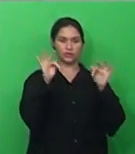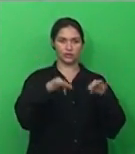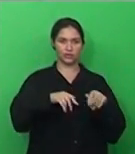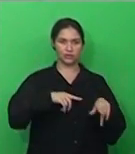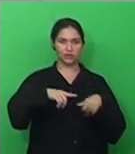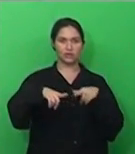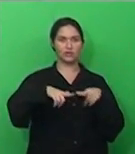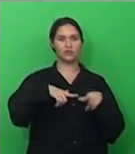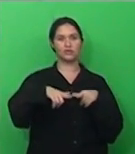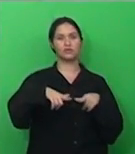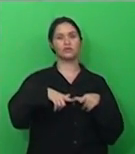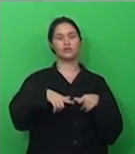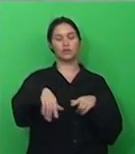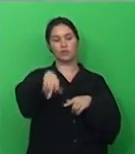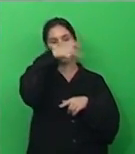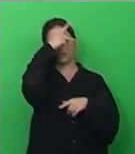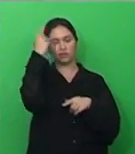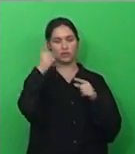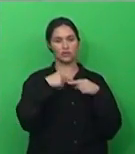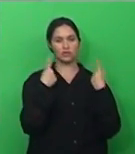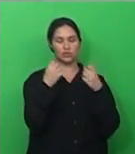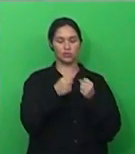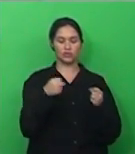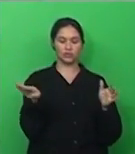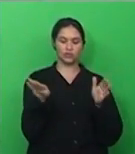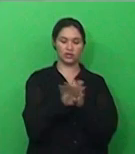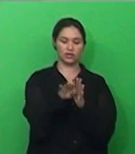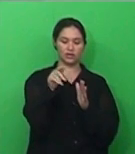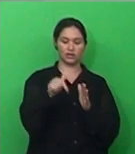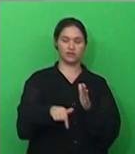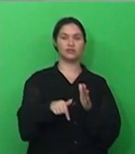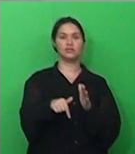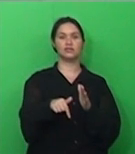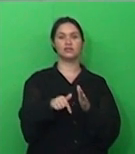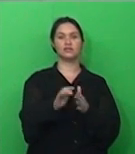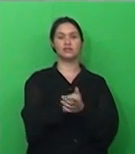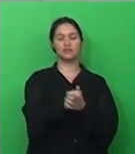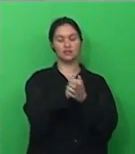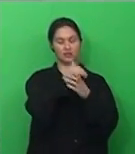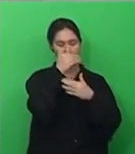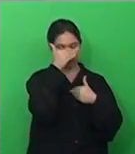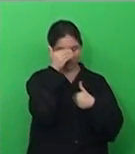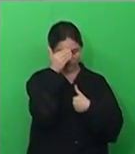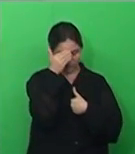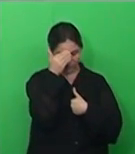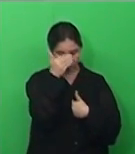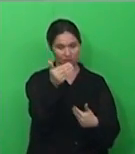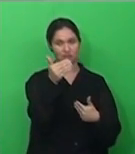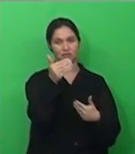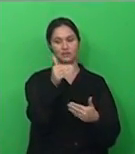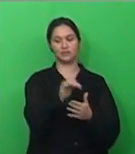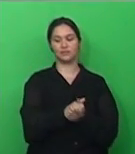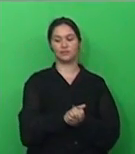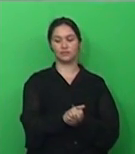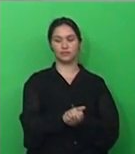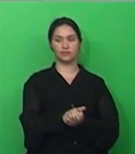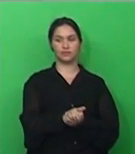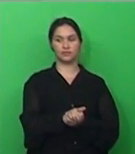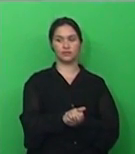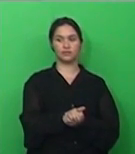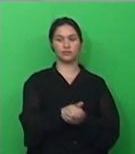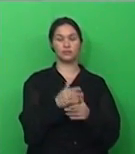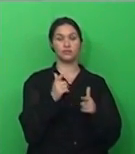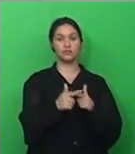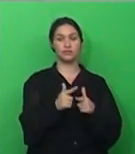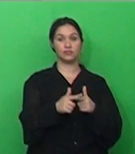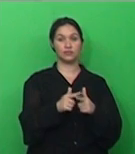agradecê-lo muito, porque o desafio que ele lançou para ele mesmo é titânico. E não tem um canto da cidade